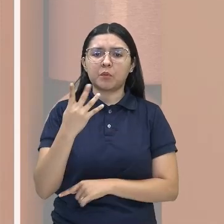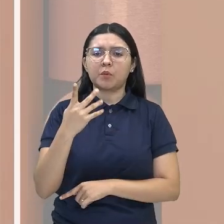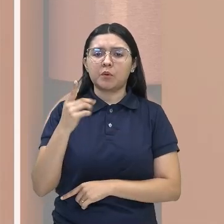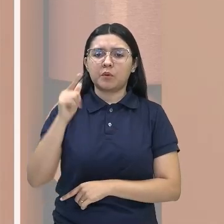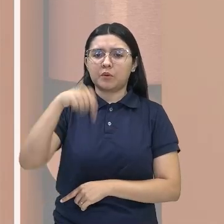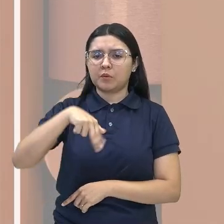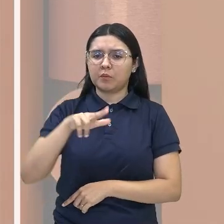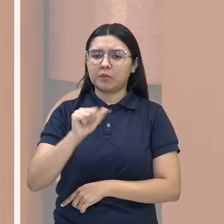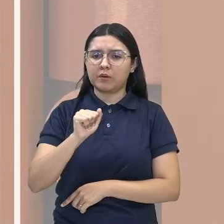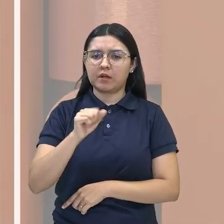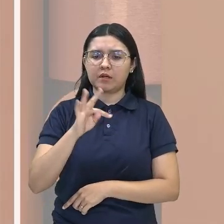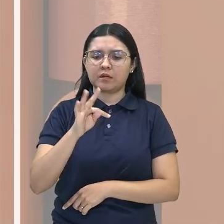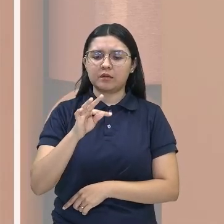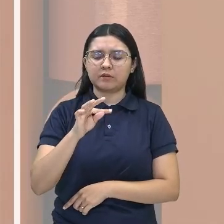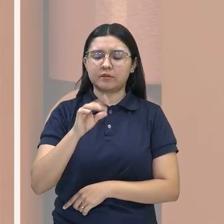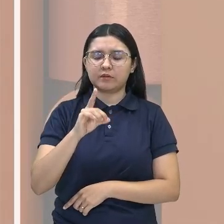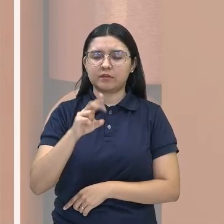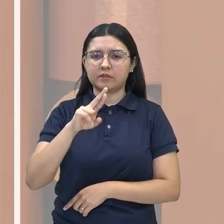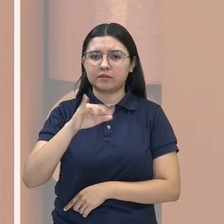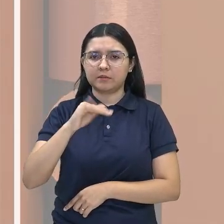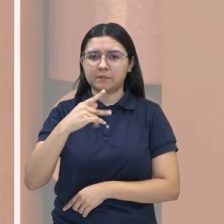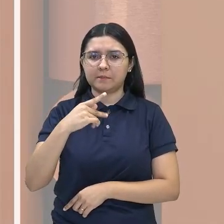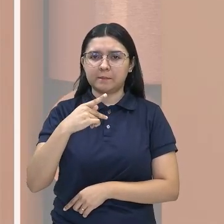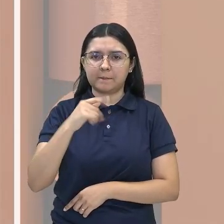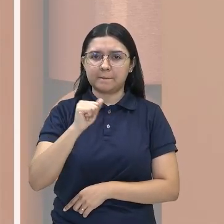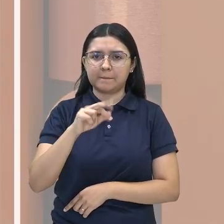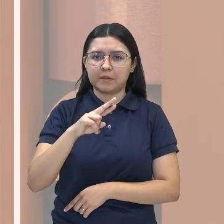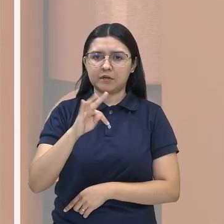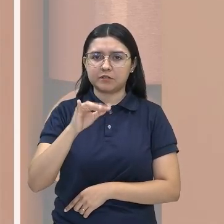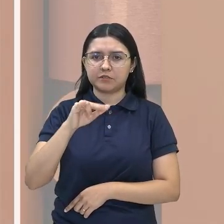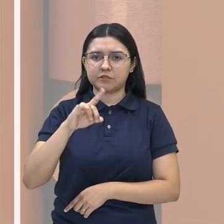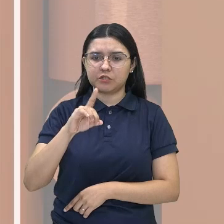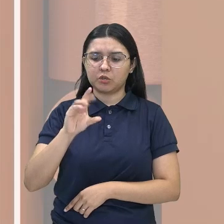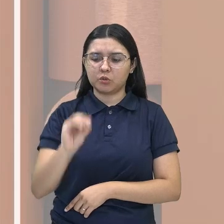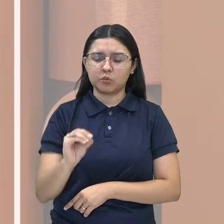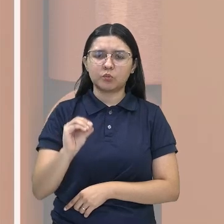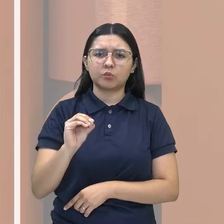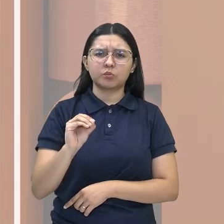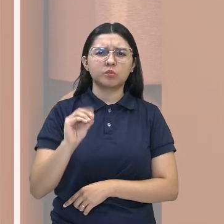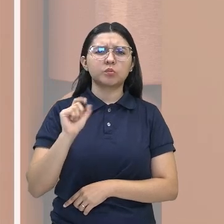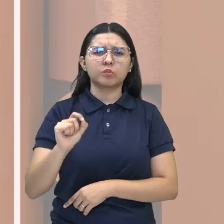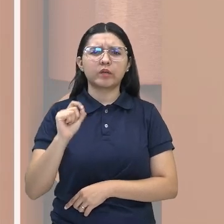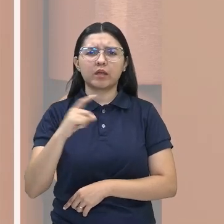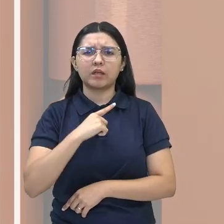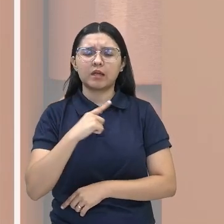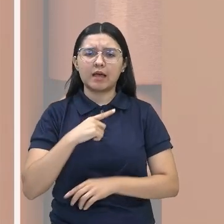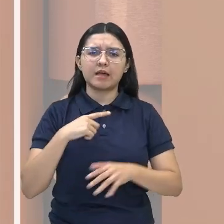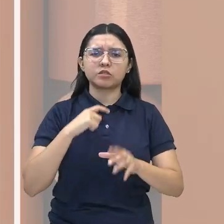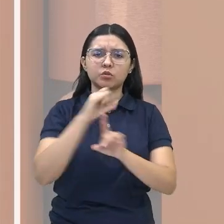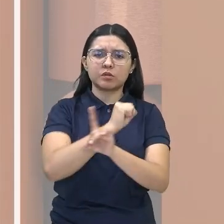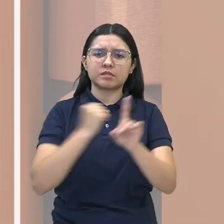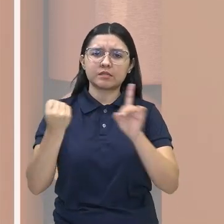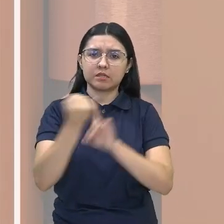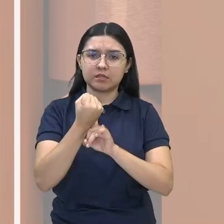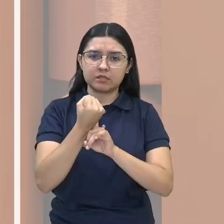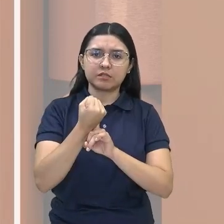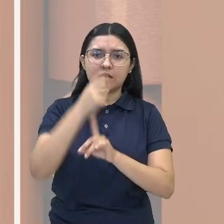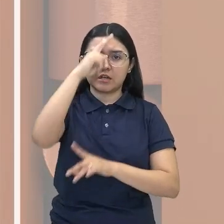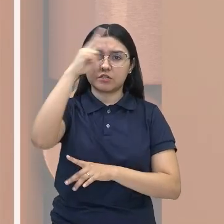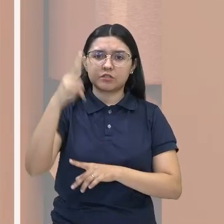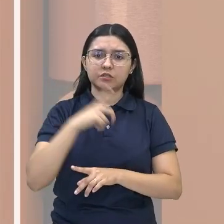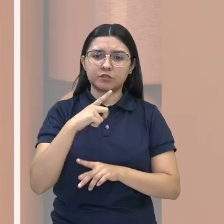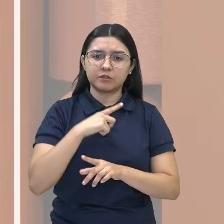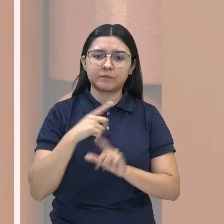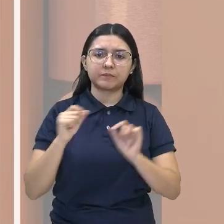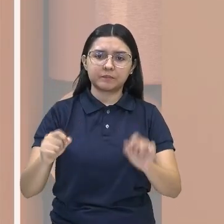corrigir, vocês podem notar, perdão, que esse quadripartido divide a sociedade, a nossa história, em